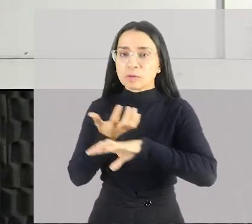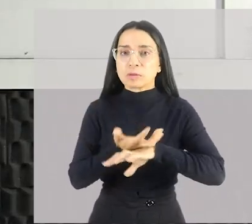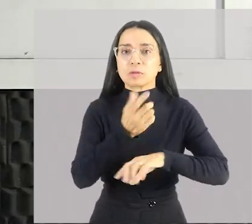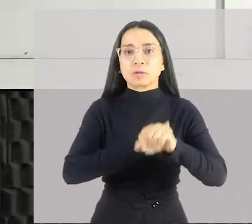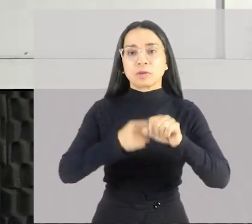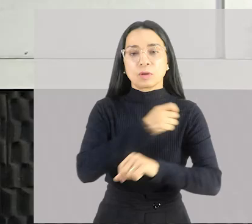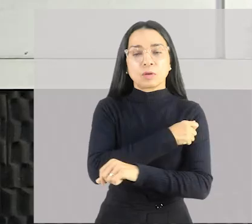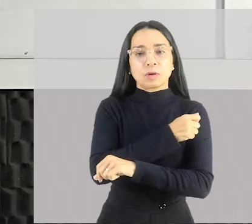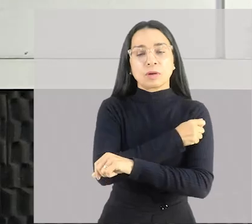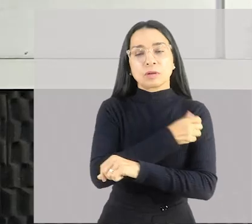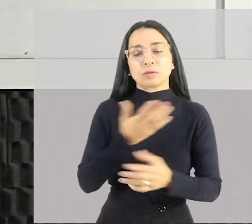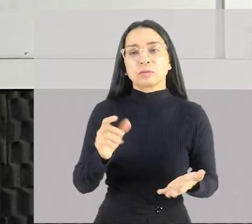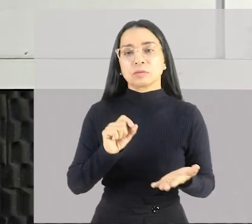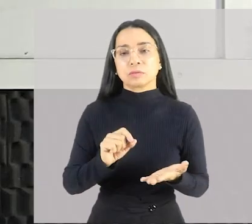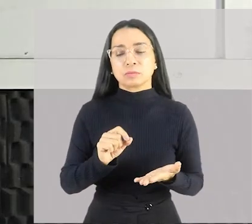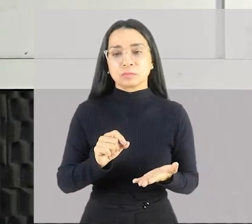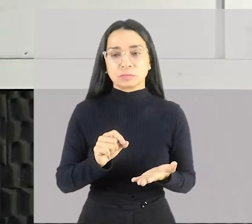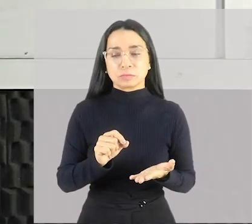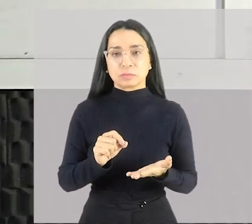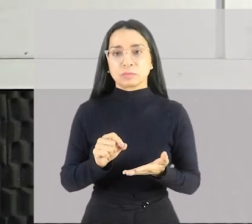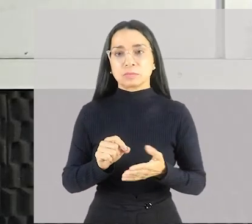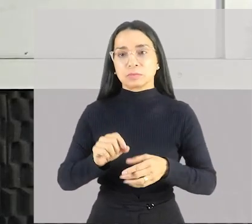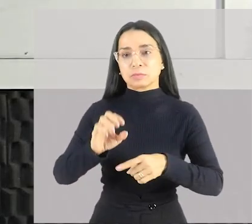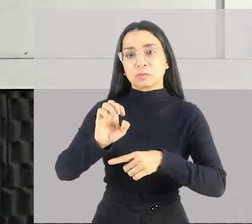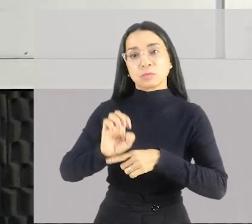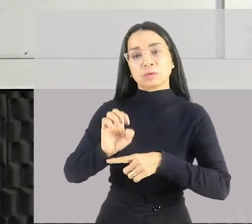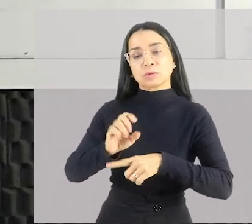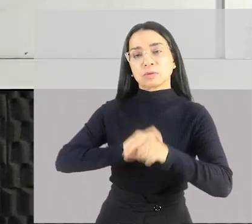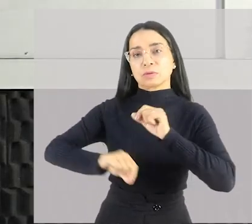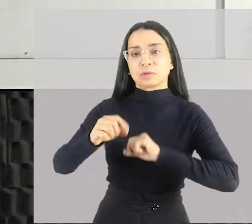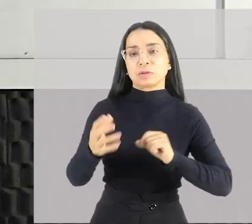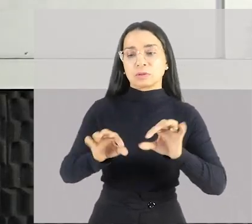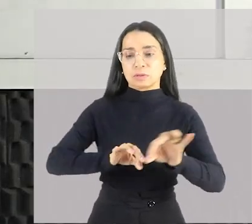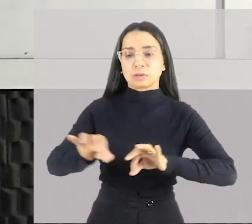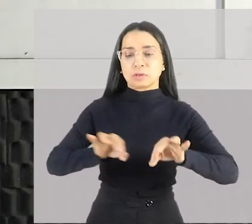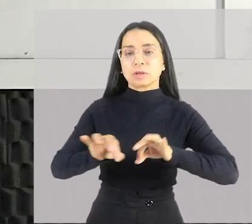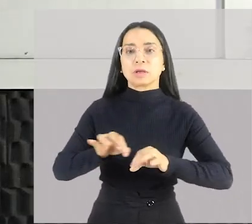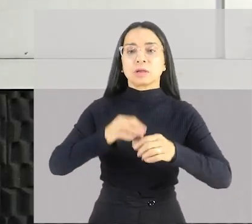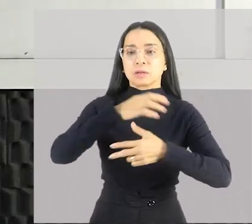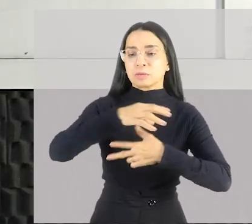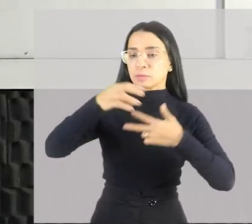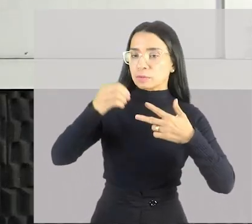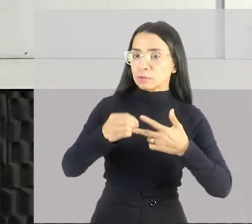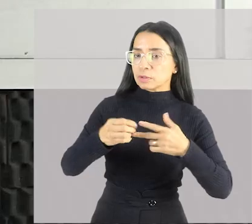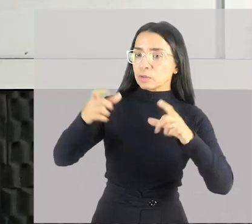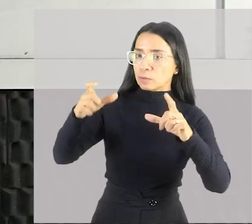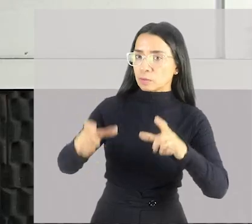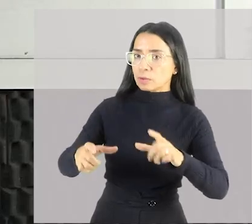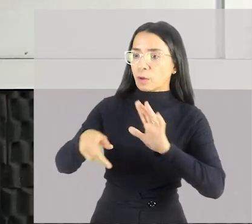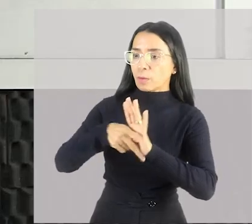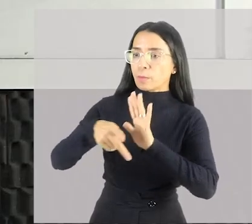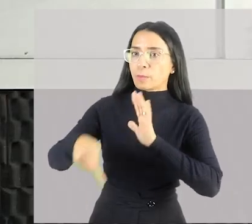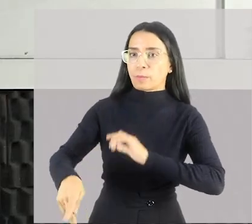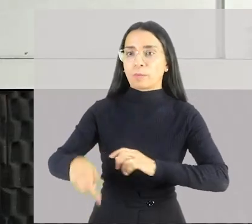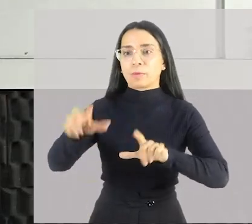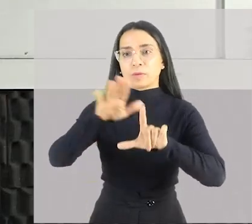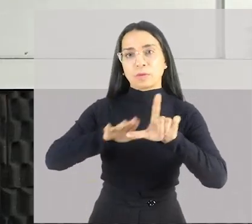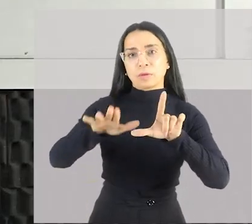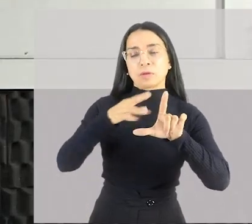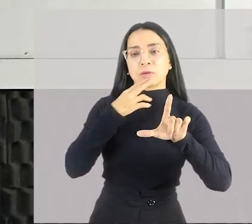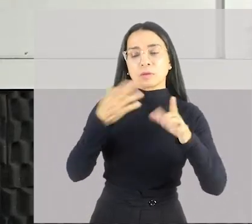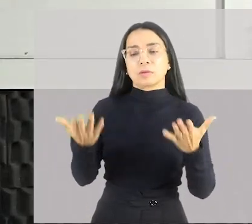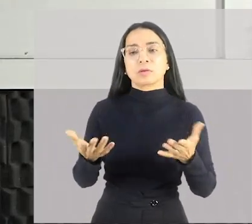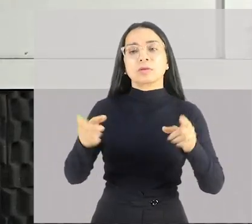aluno estud ant da rede estadual que está se preparando para Enem o local de vocês É lá na plataforma Gonçalves Dias inclusive